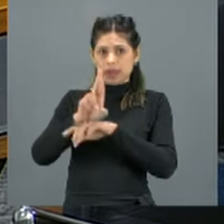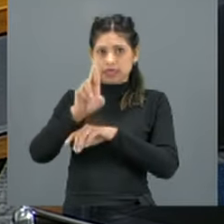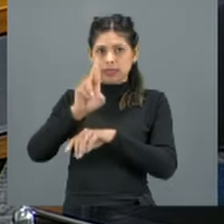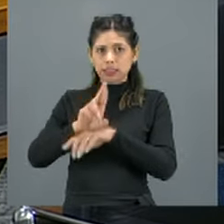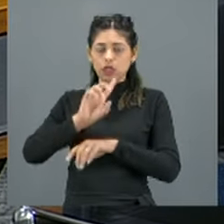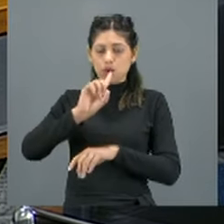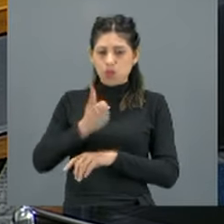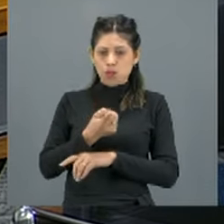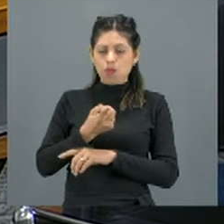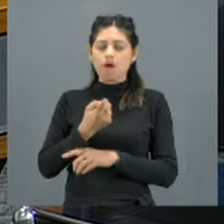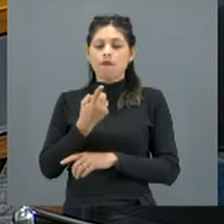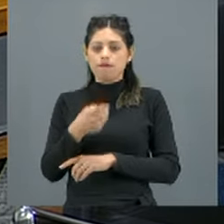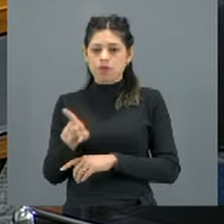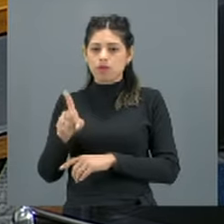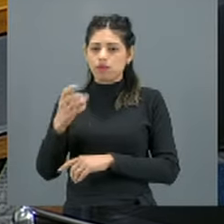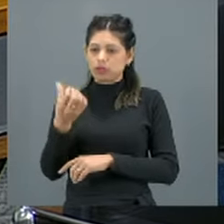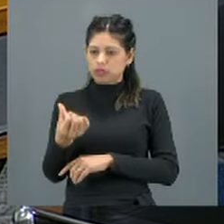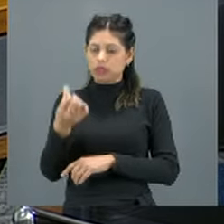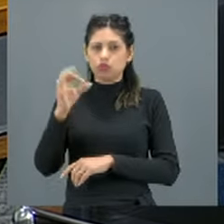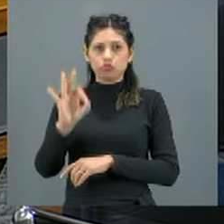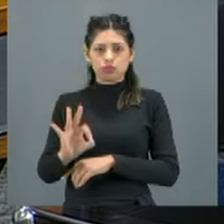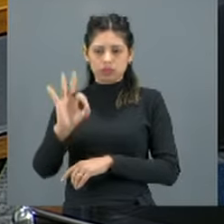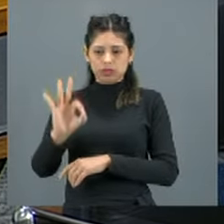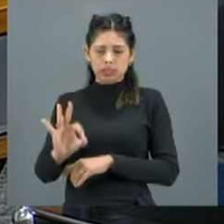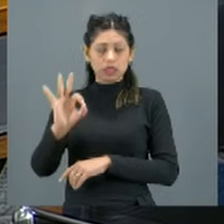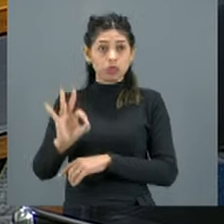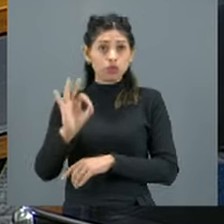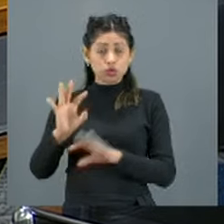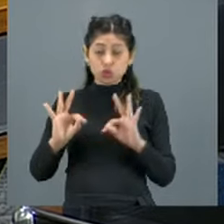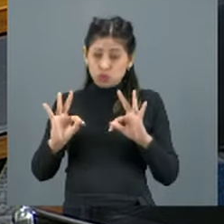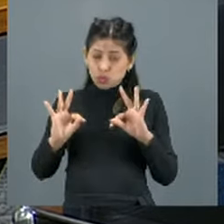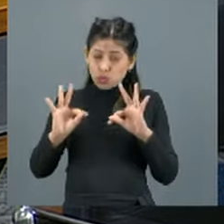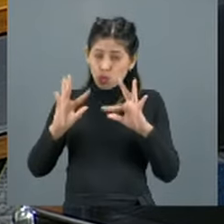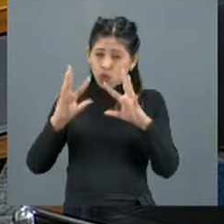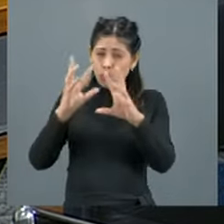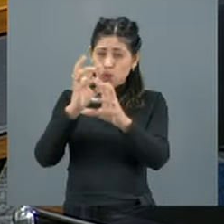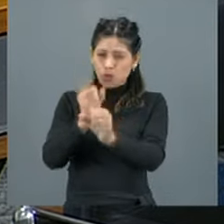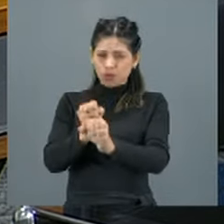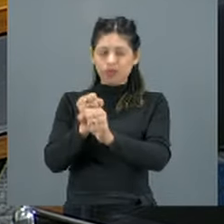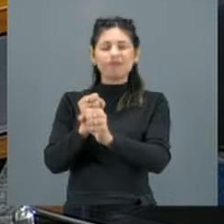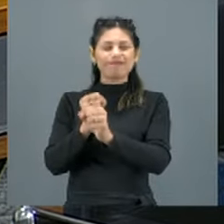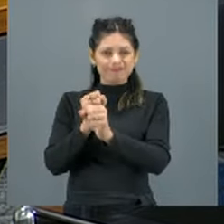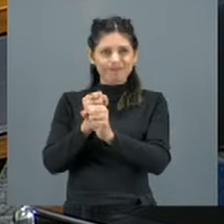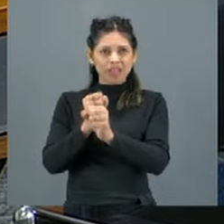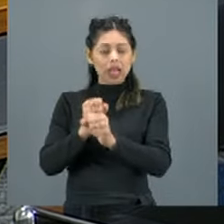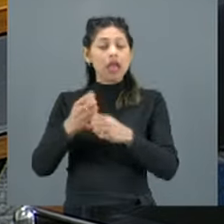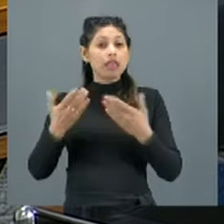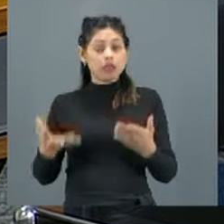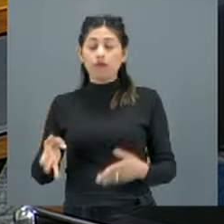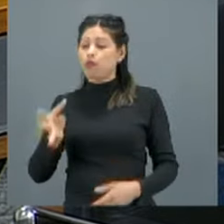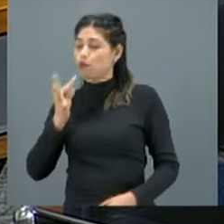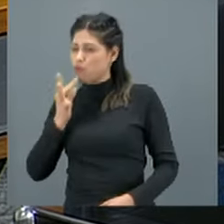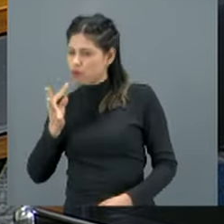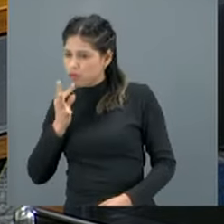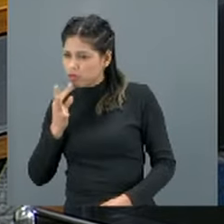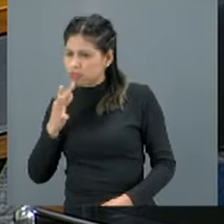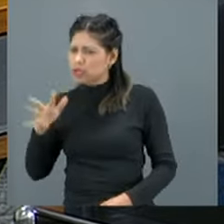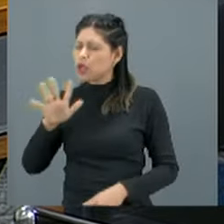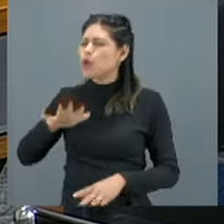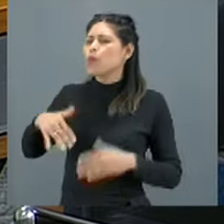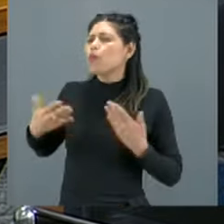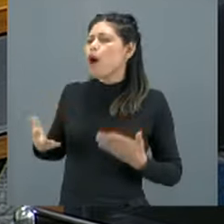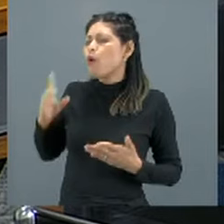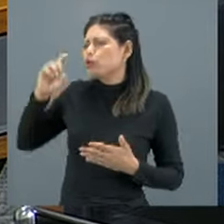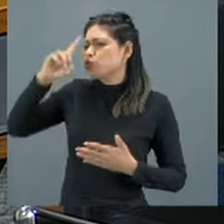1,6% do total da reserva. Então, nós vamos conhecer qual era a dificuldade do povo Parecis, como